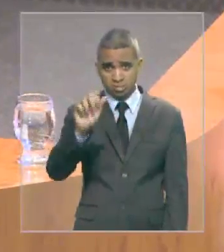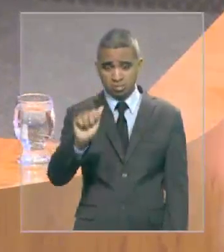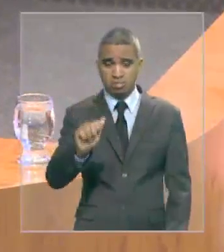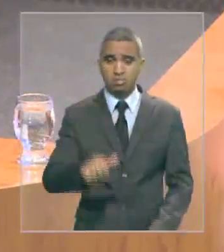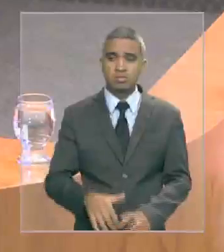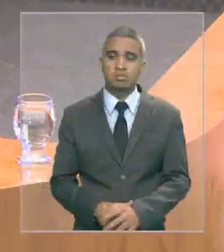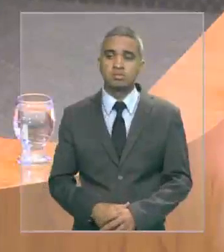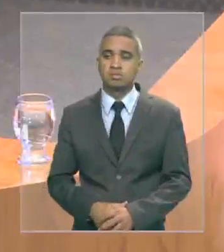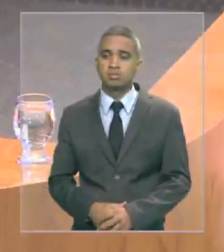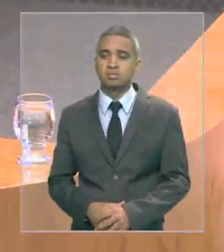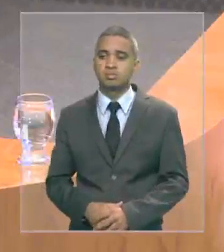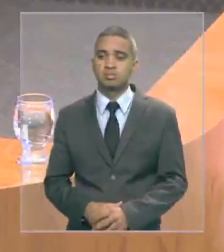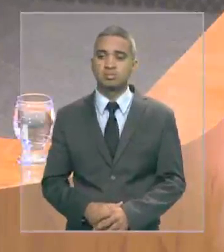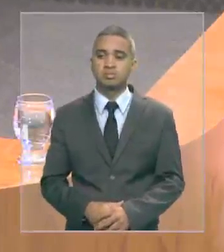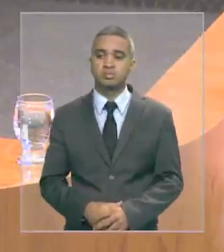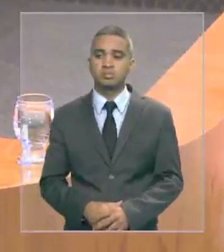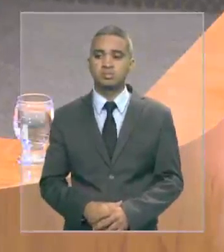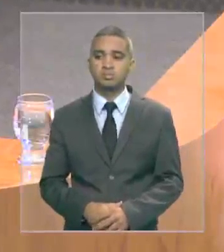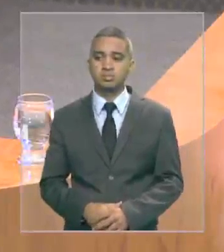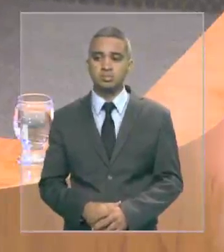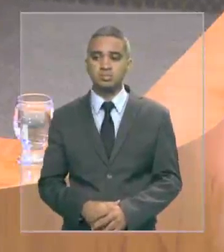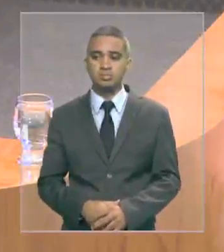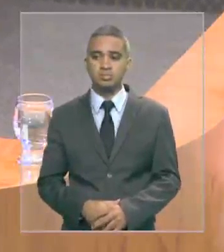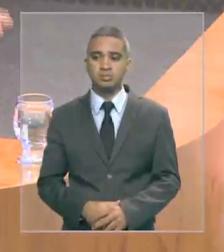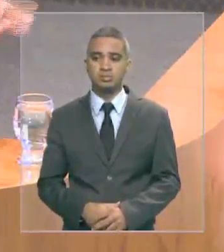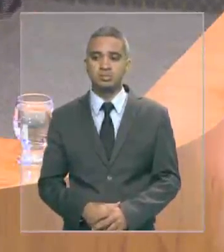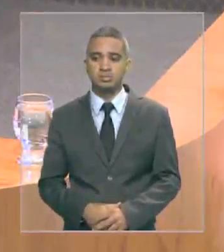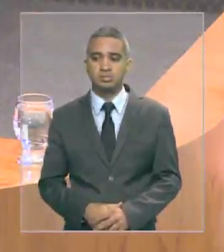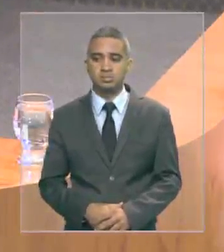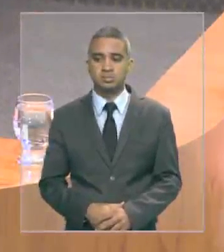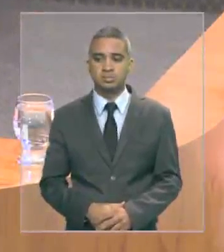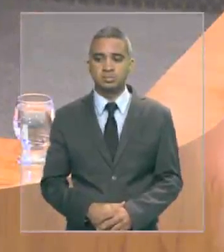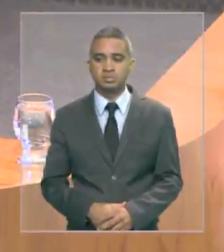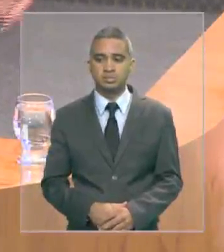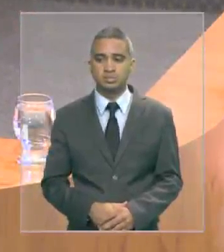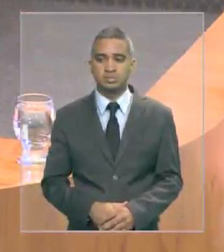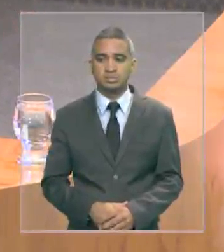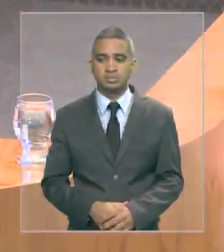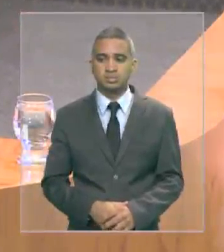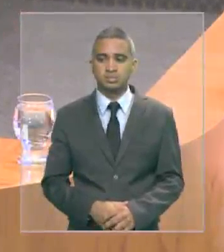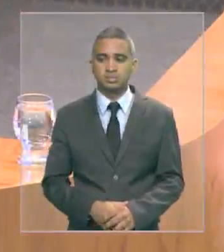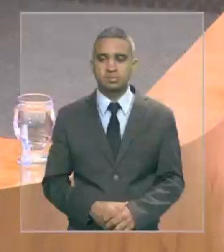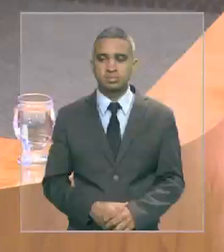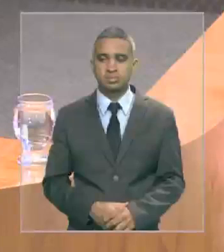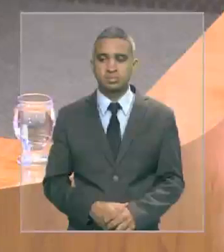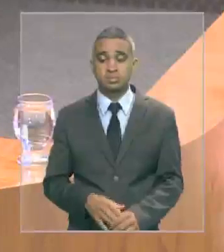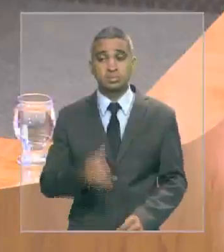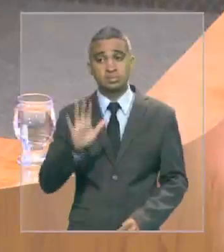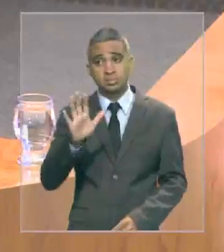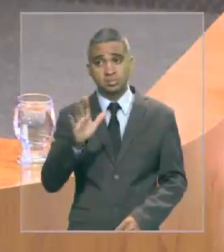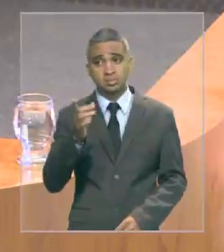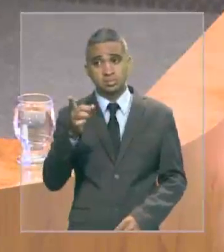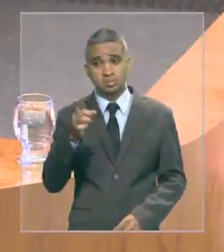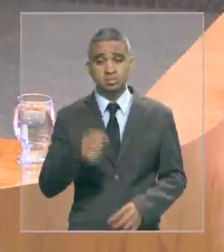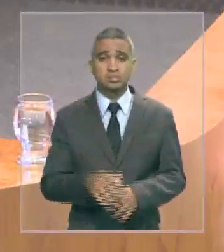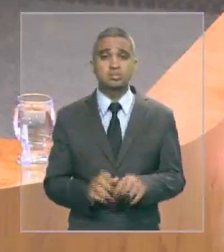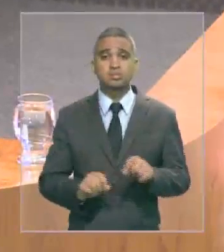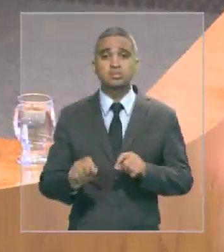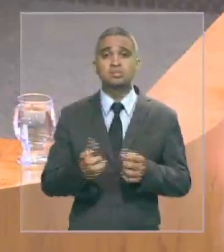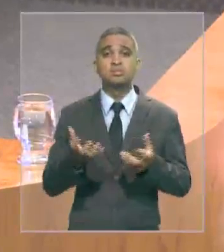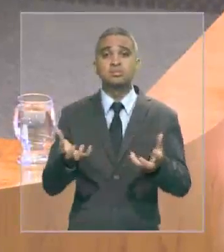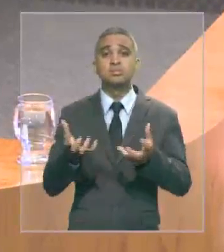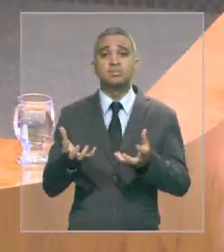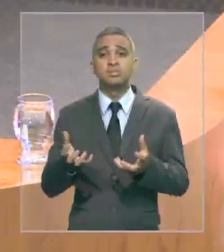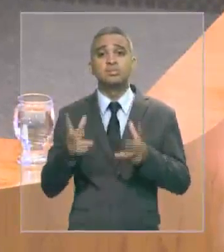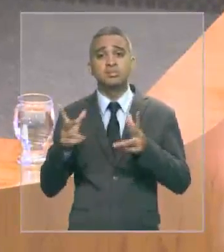meu pronunciamento torna-se prejudicado porque Vossa Excelência não concluiu, o tempo foi exíguo. Vossa Excelência preferiu, como no